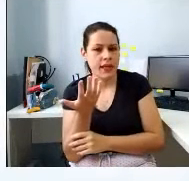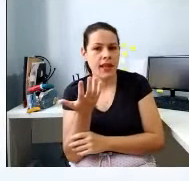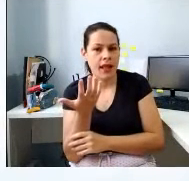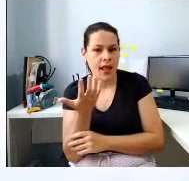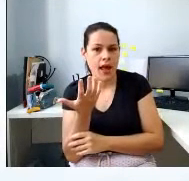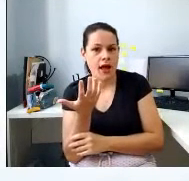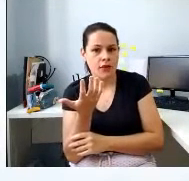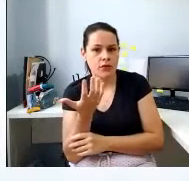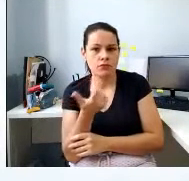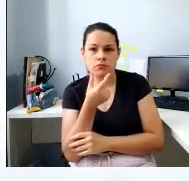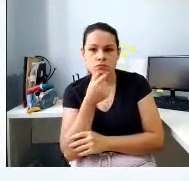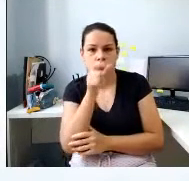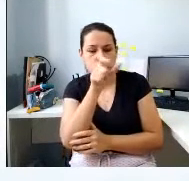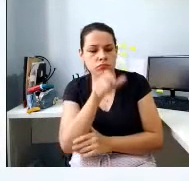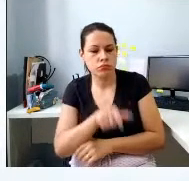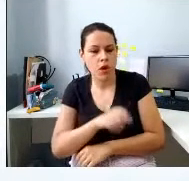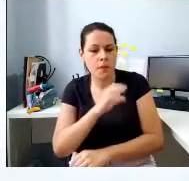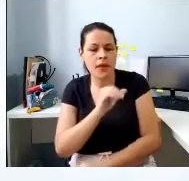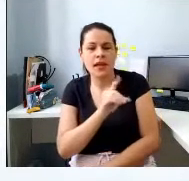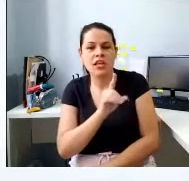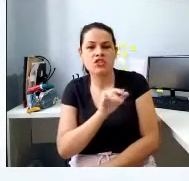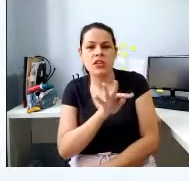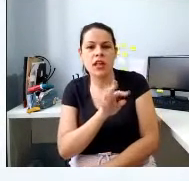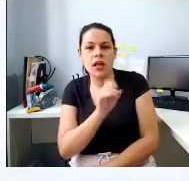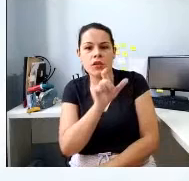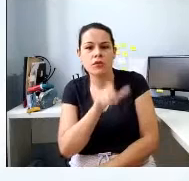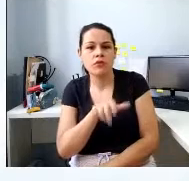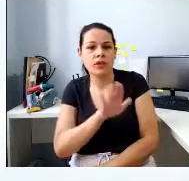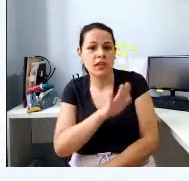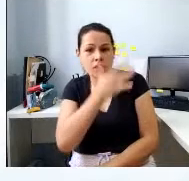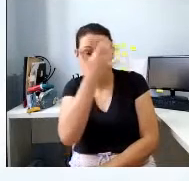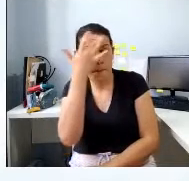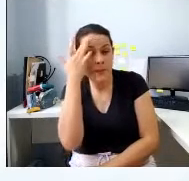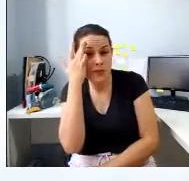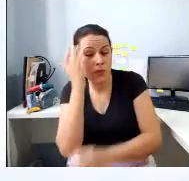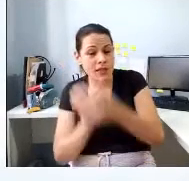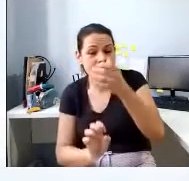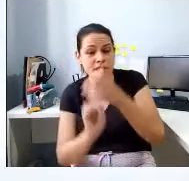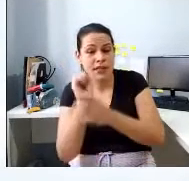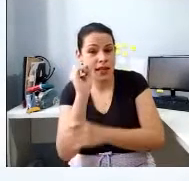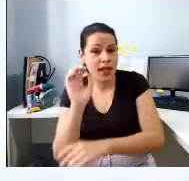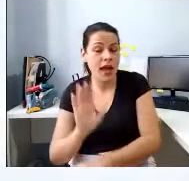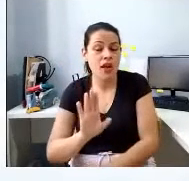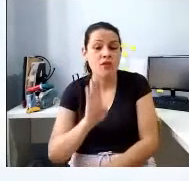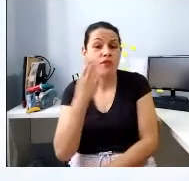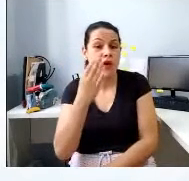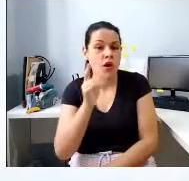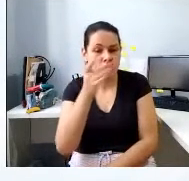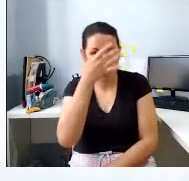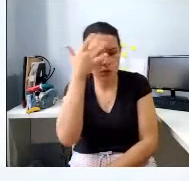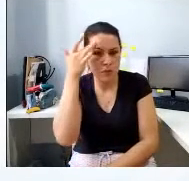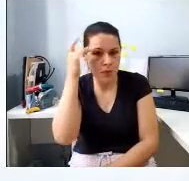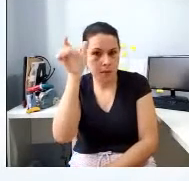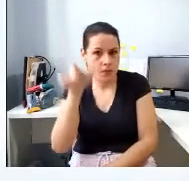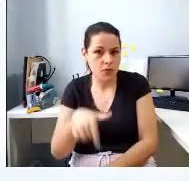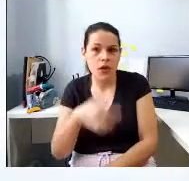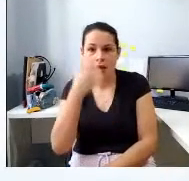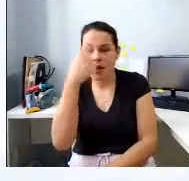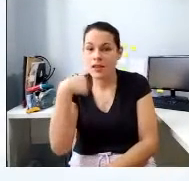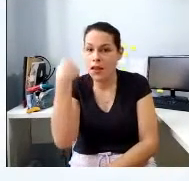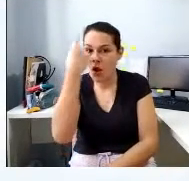um candidato. Aliás, nem um candidato, foi criada uma pessoa, né? Uma pessoa que não tinha rosto, que